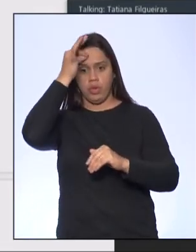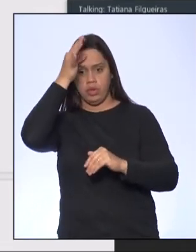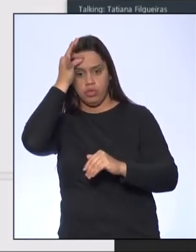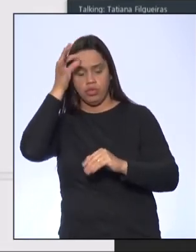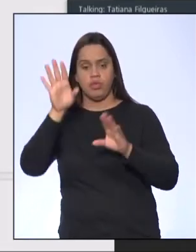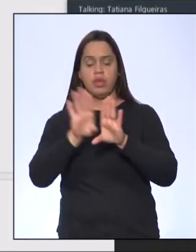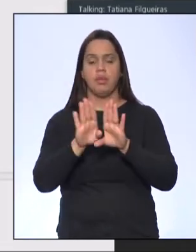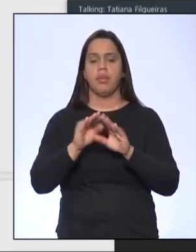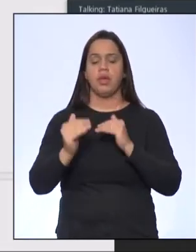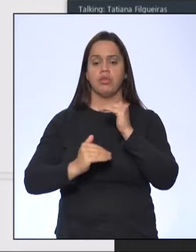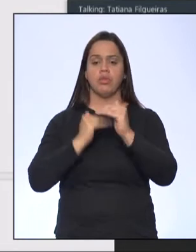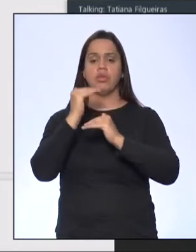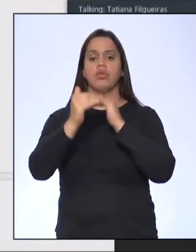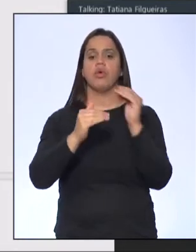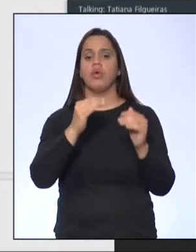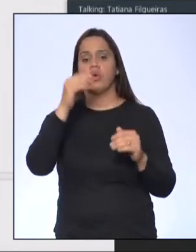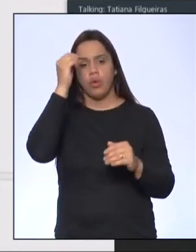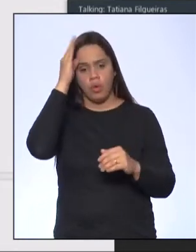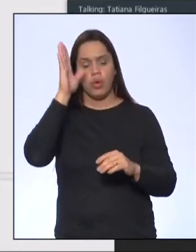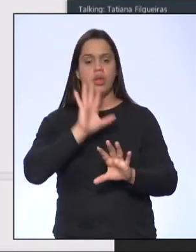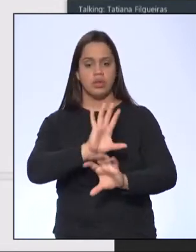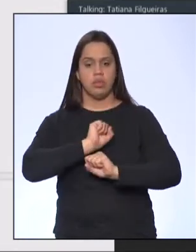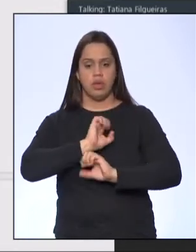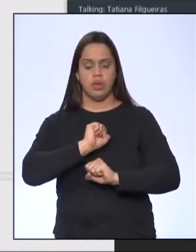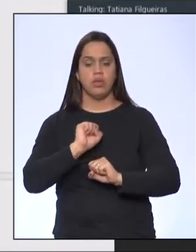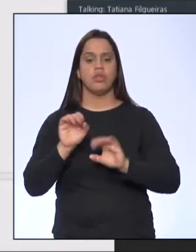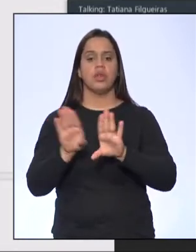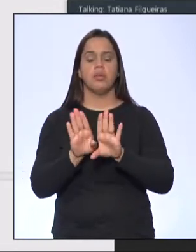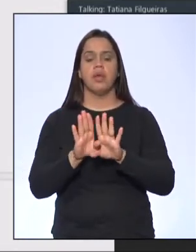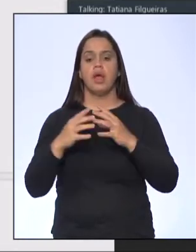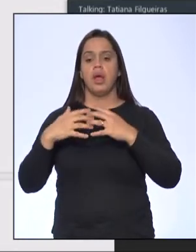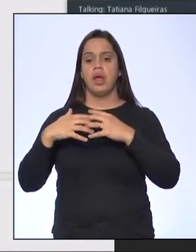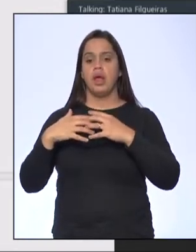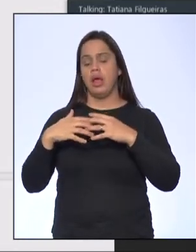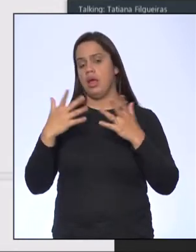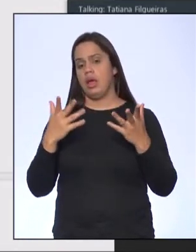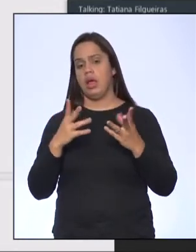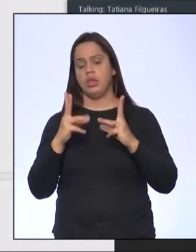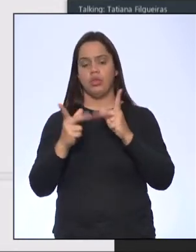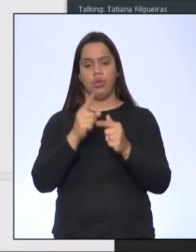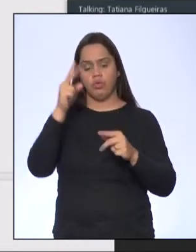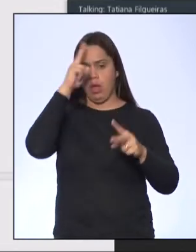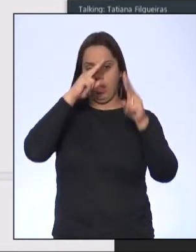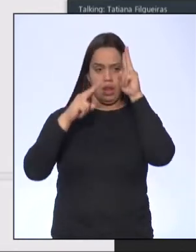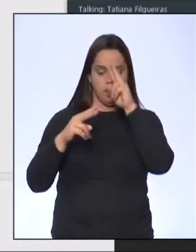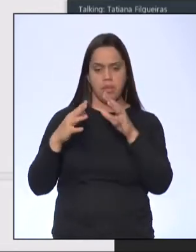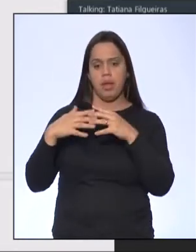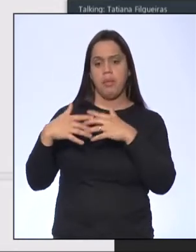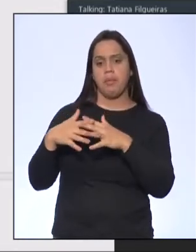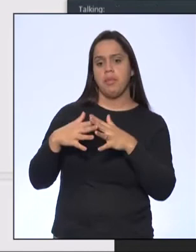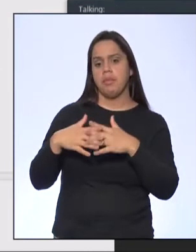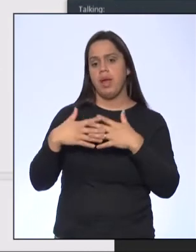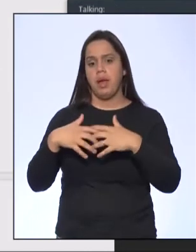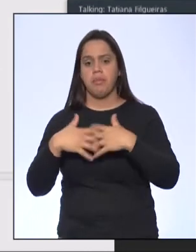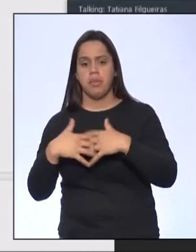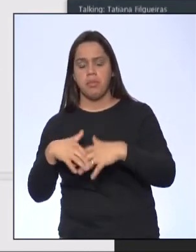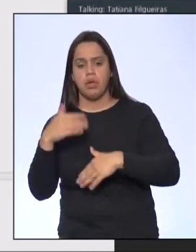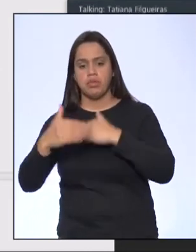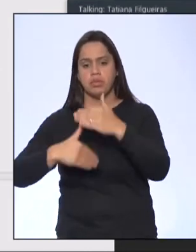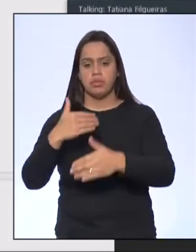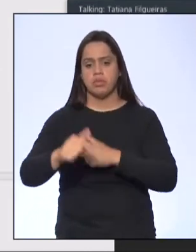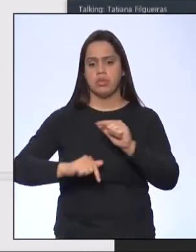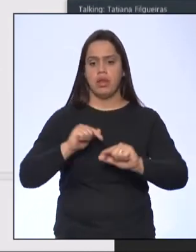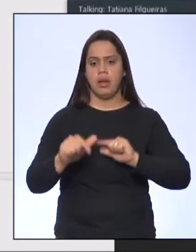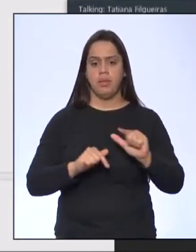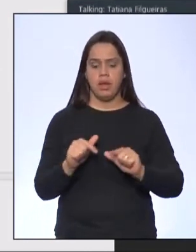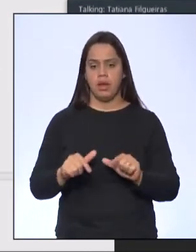cognitivos, o sistema dos conhecimentos adquiridos, memória de trabalho, de curto prazo, etc.